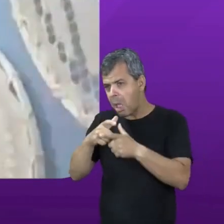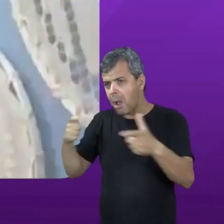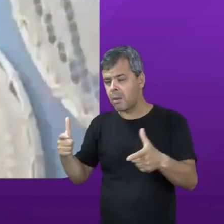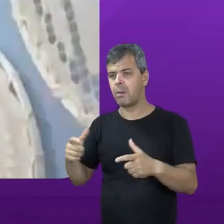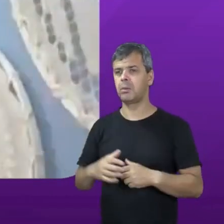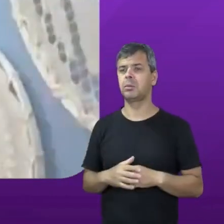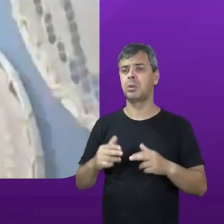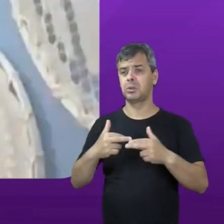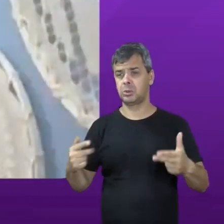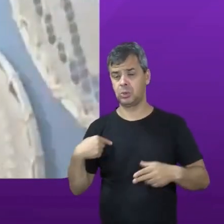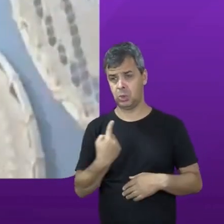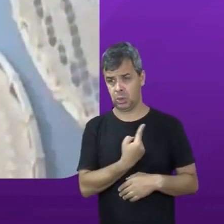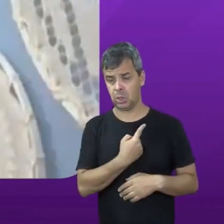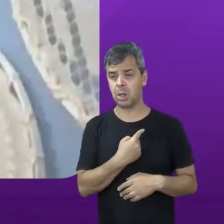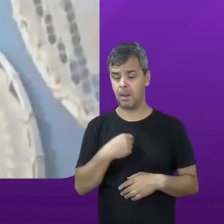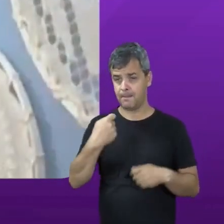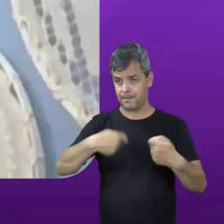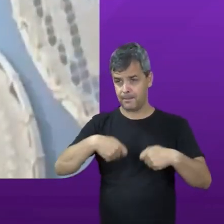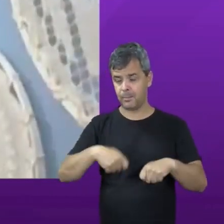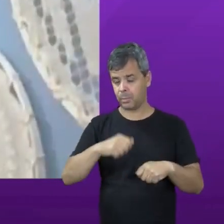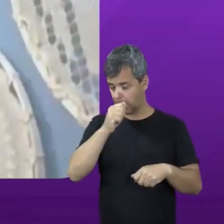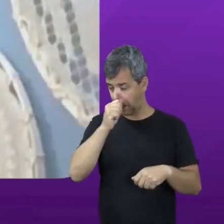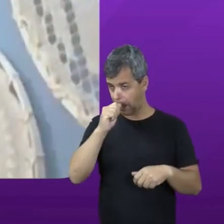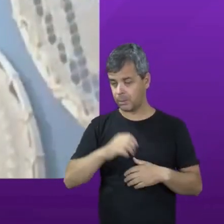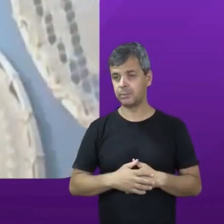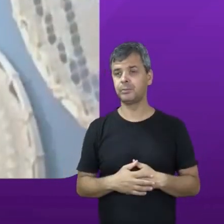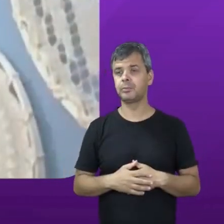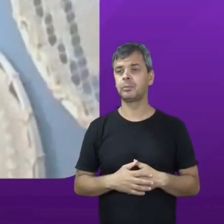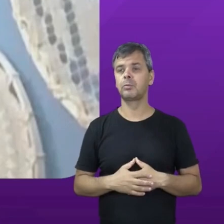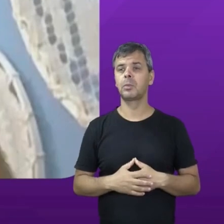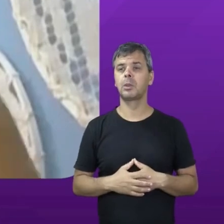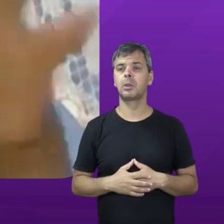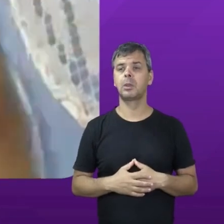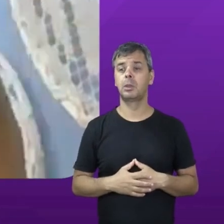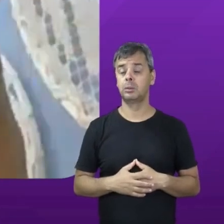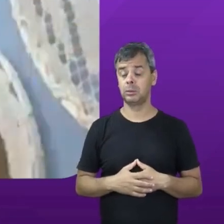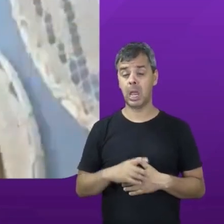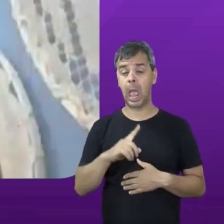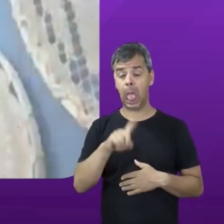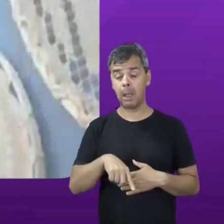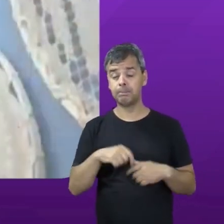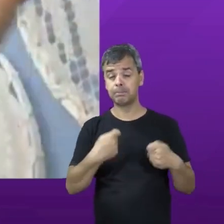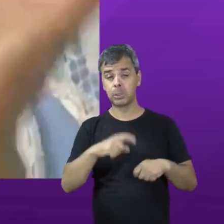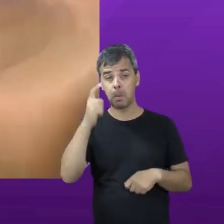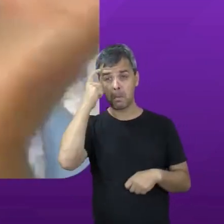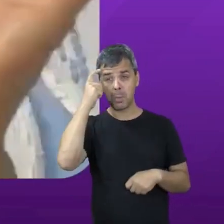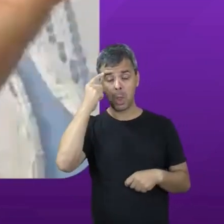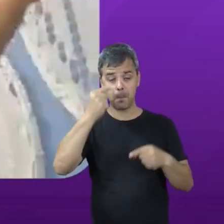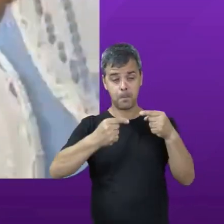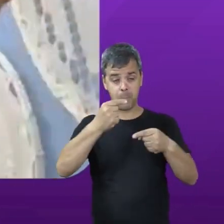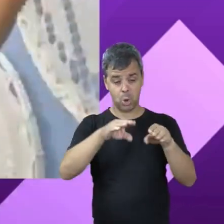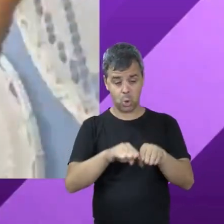são essas coisas que a gente precisa dar conta, né? É preciso pensar para uma